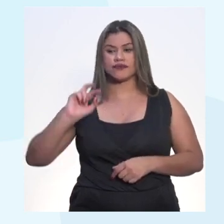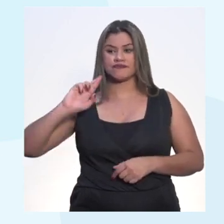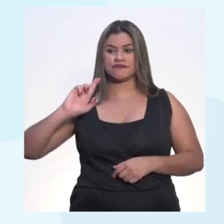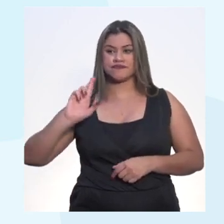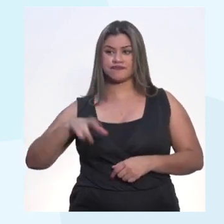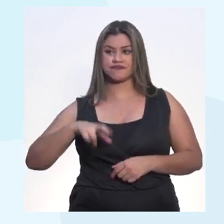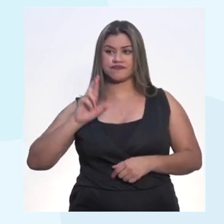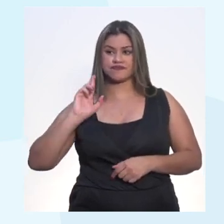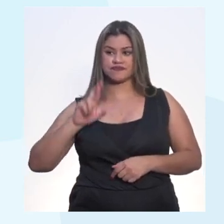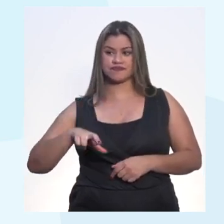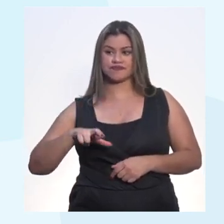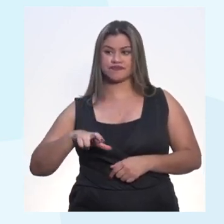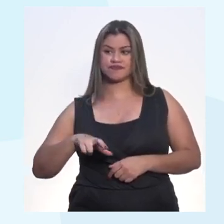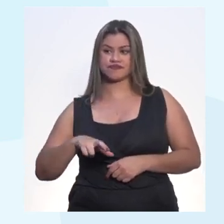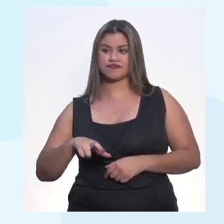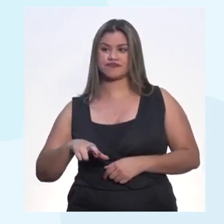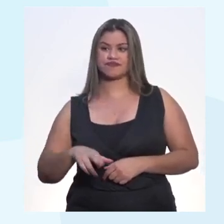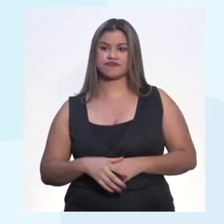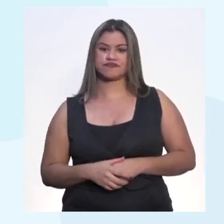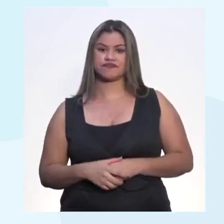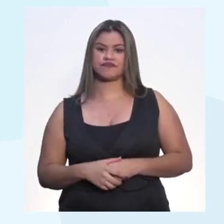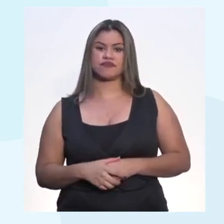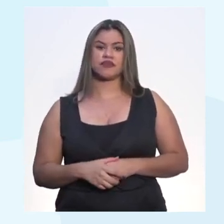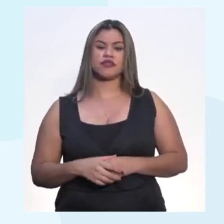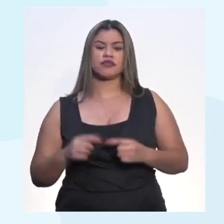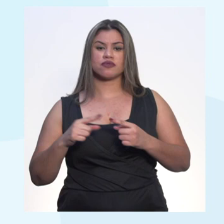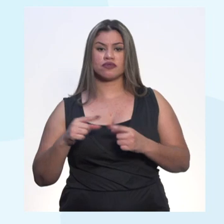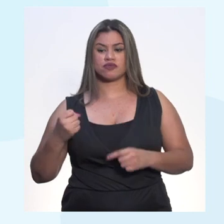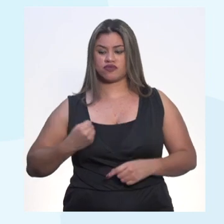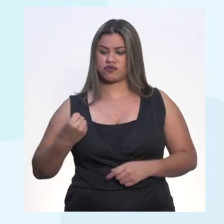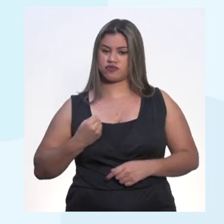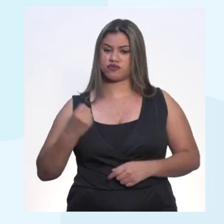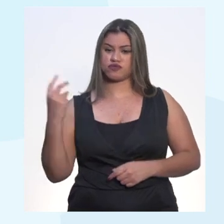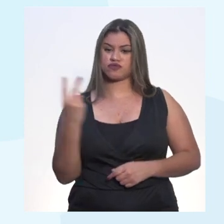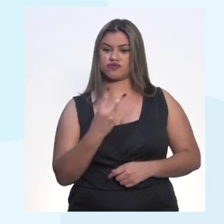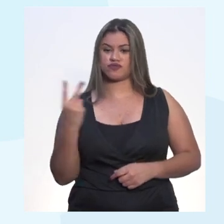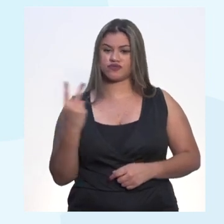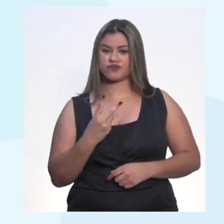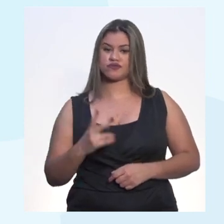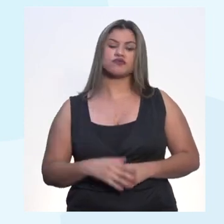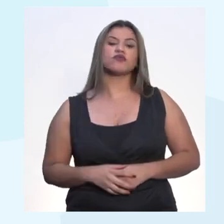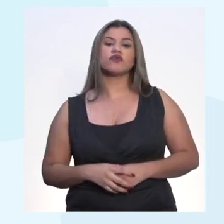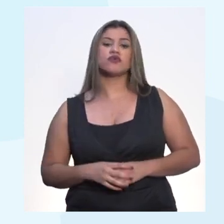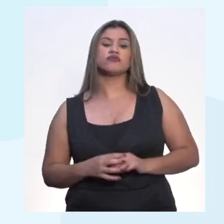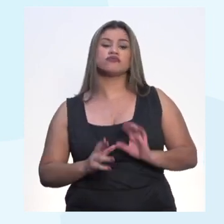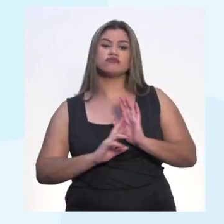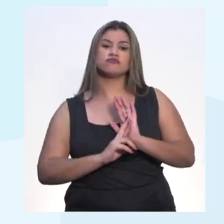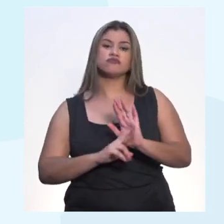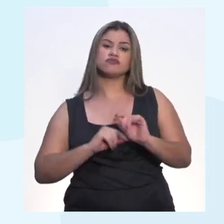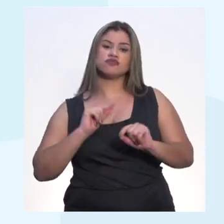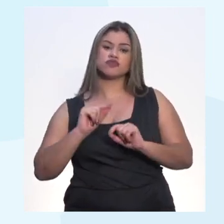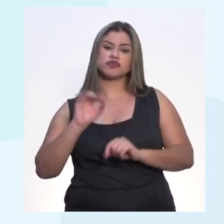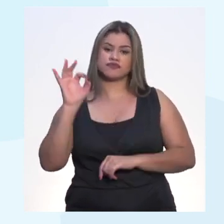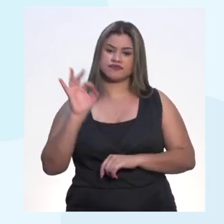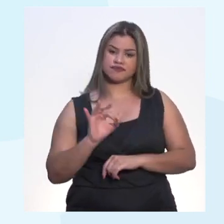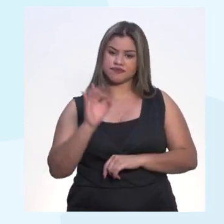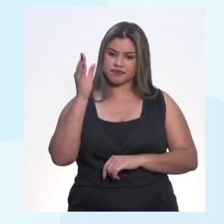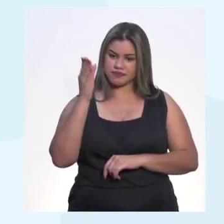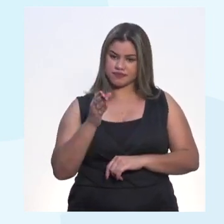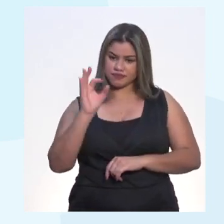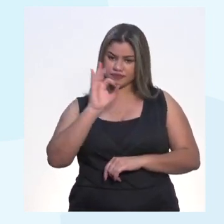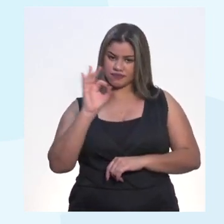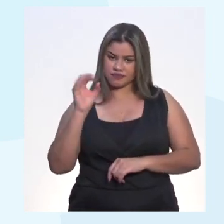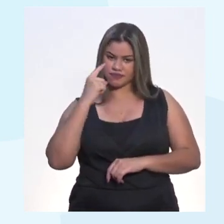razão entre duas grandezas. O símbolo dela e, no caso,